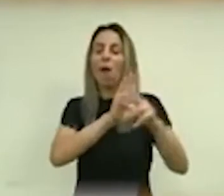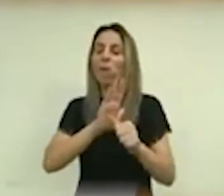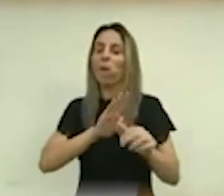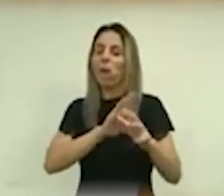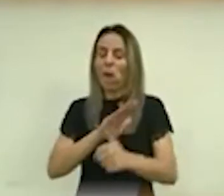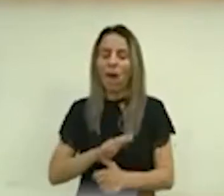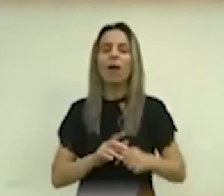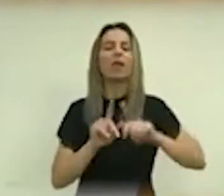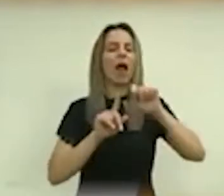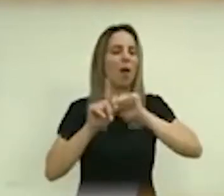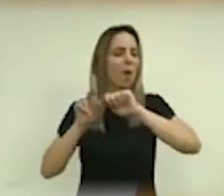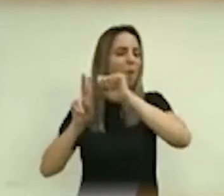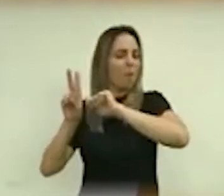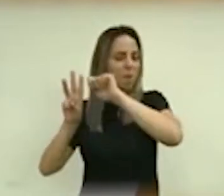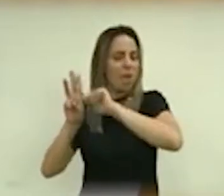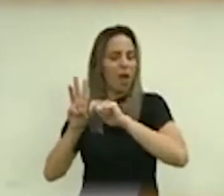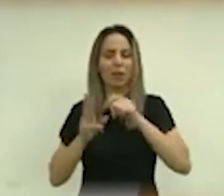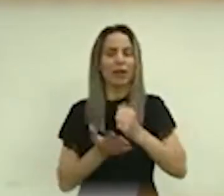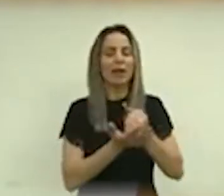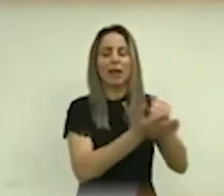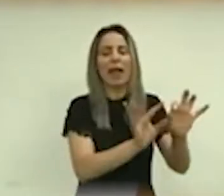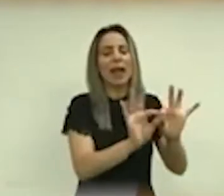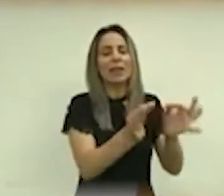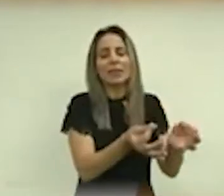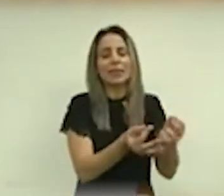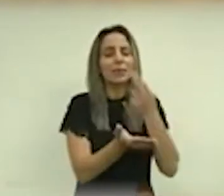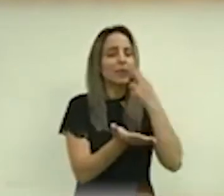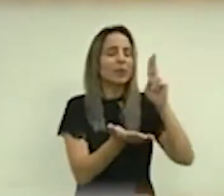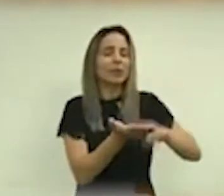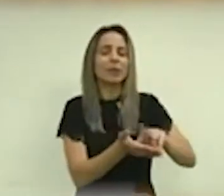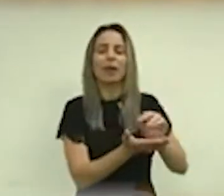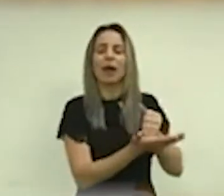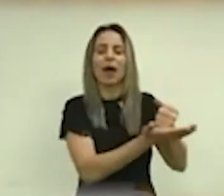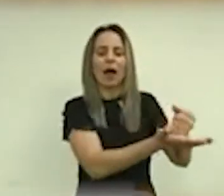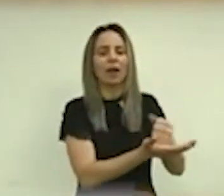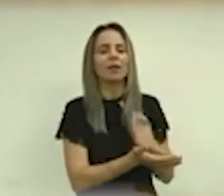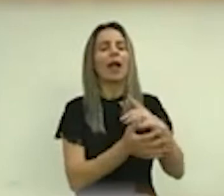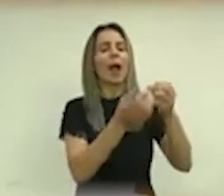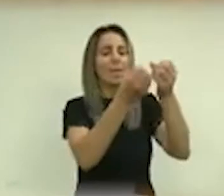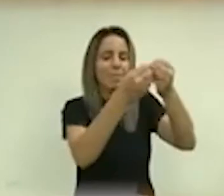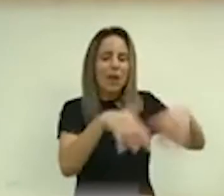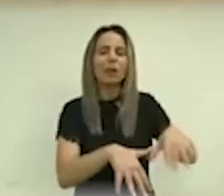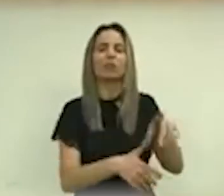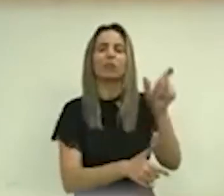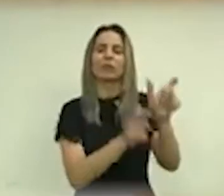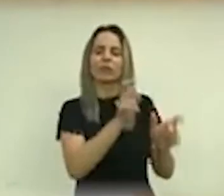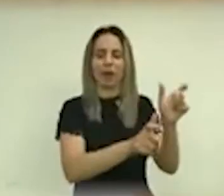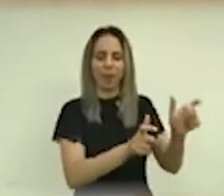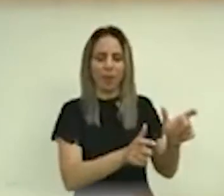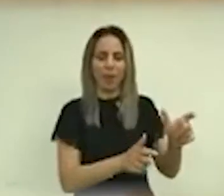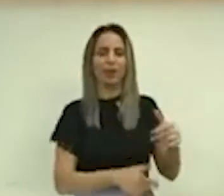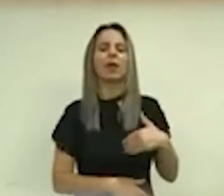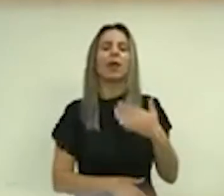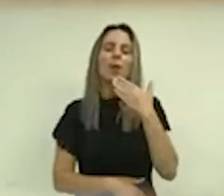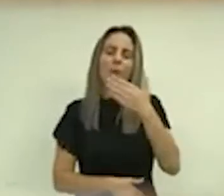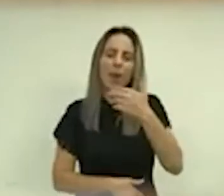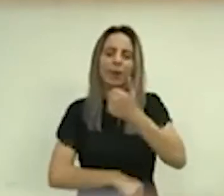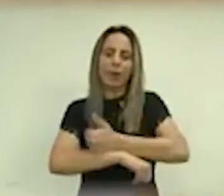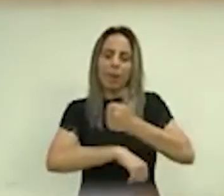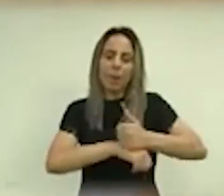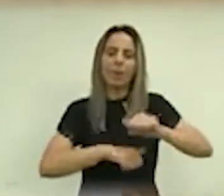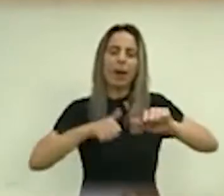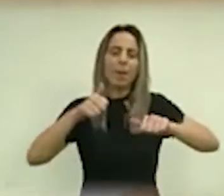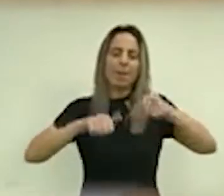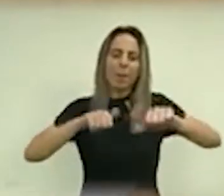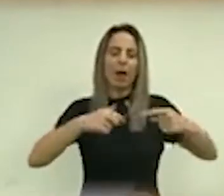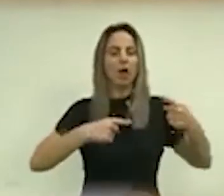alguns meses não tem realizado também a entrega de simples correspondências, trazendo, assim, grande prejuízo aos moradores. Desta forma, que requer a mesa, depois de ouvido do outro